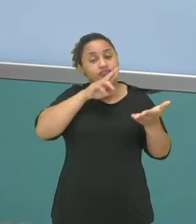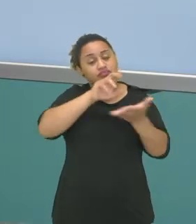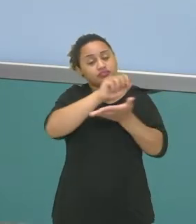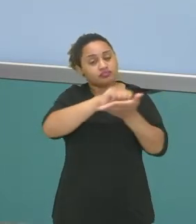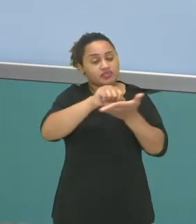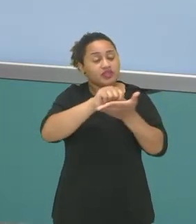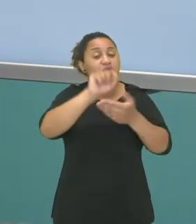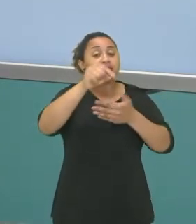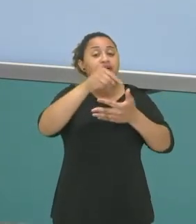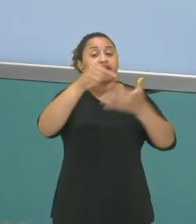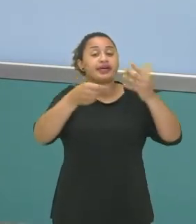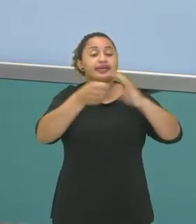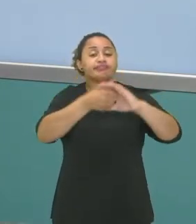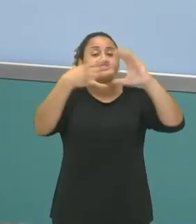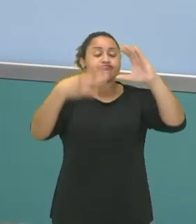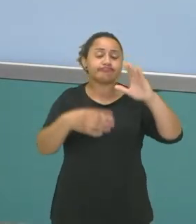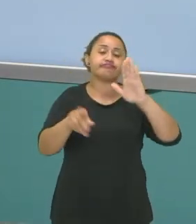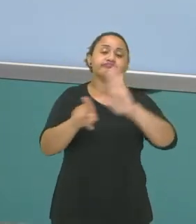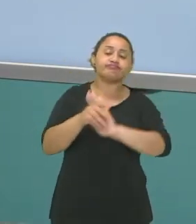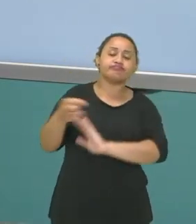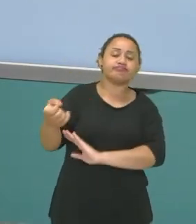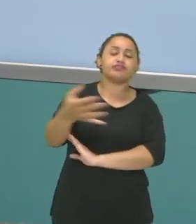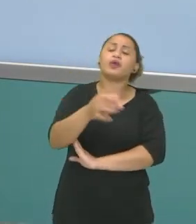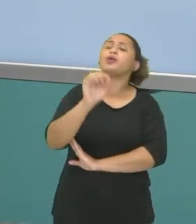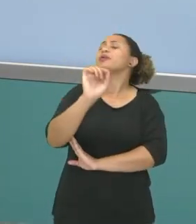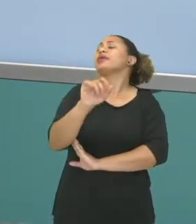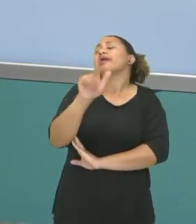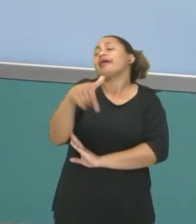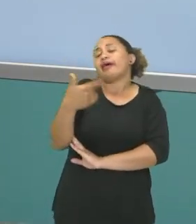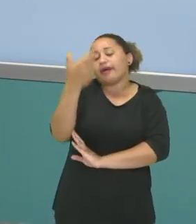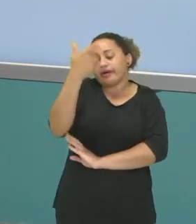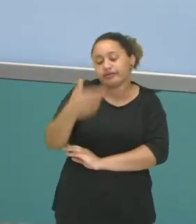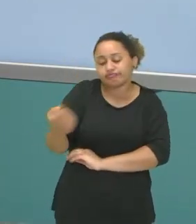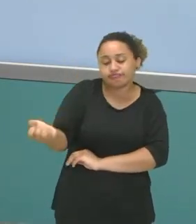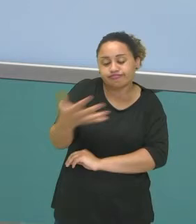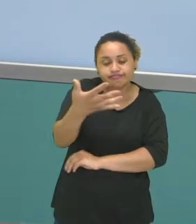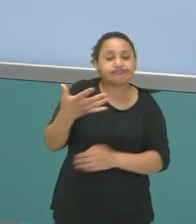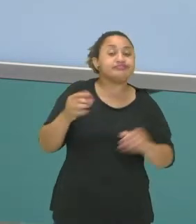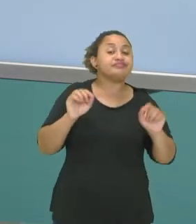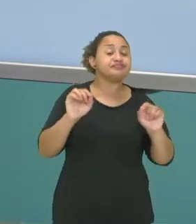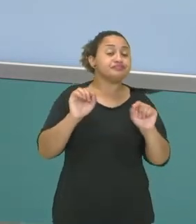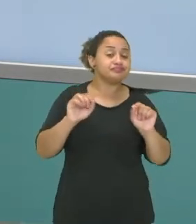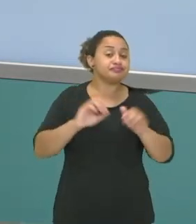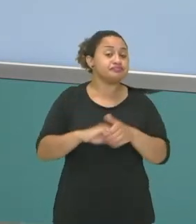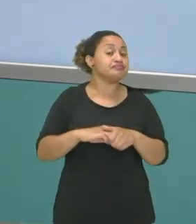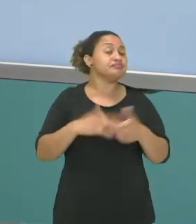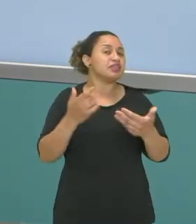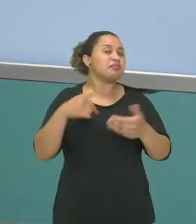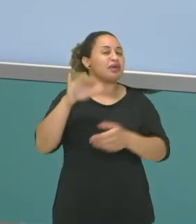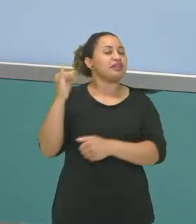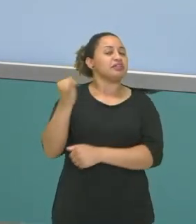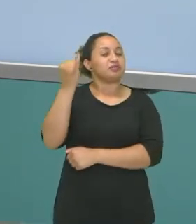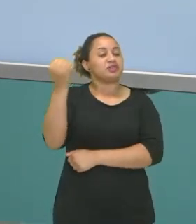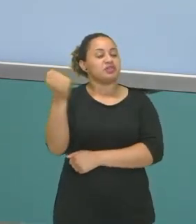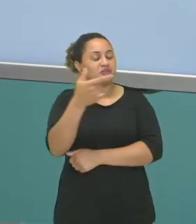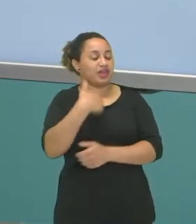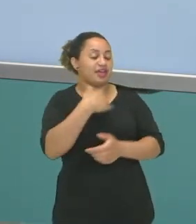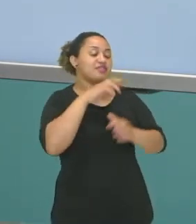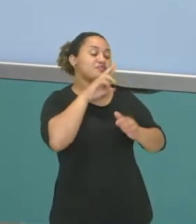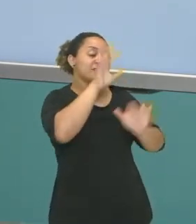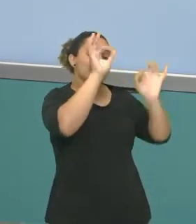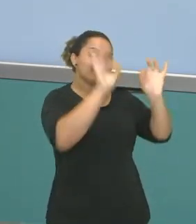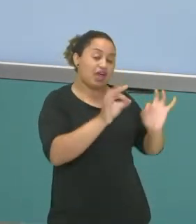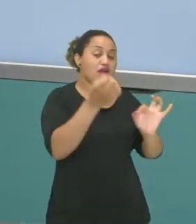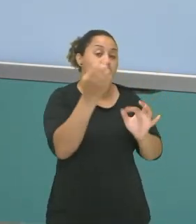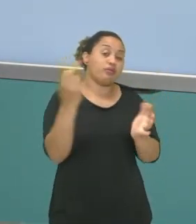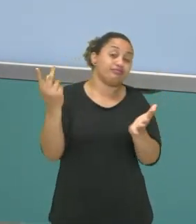da modernidade, o que é ser moderno. Bom, mais importante do que acertar ou errar aqui a